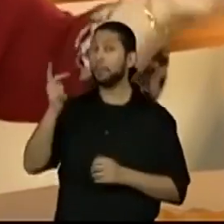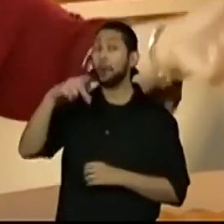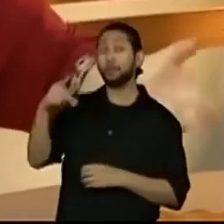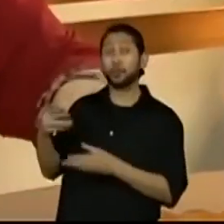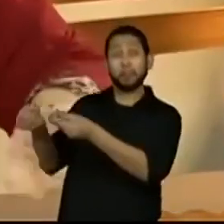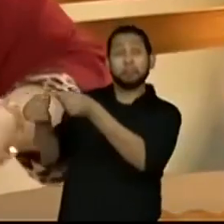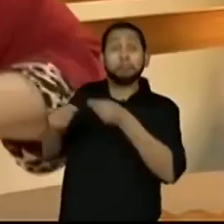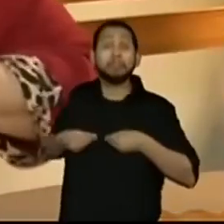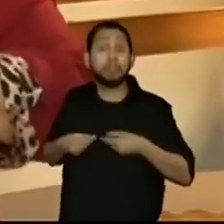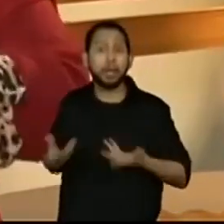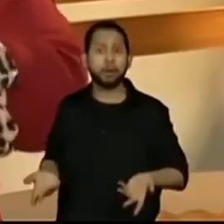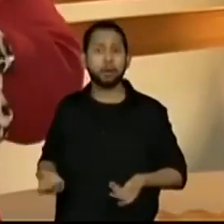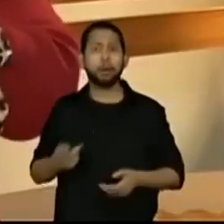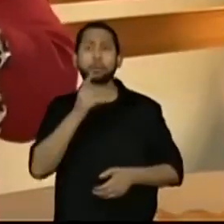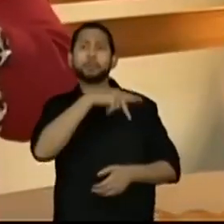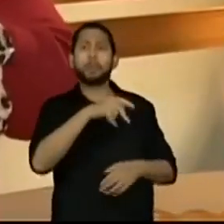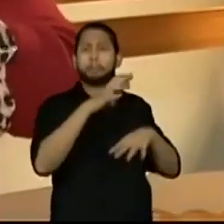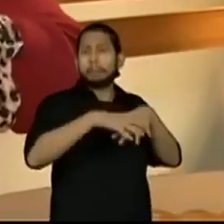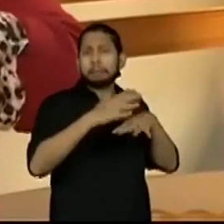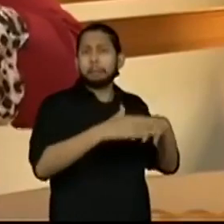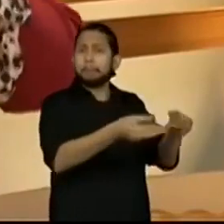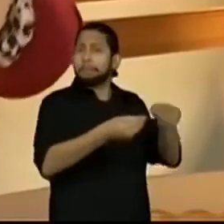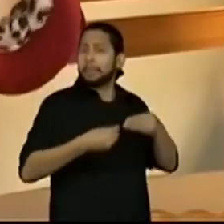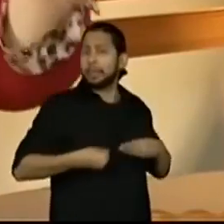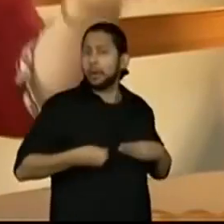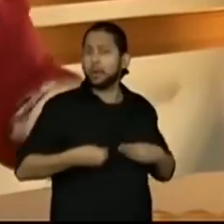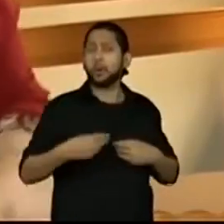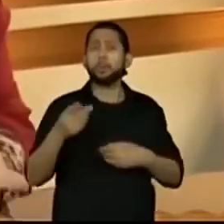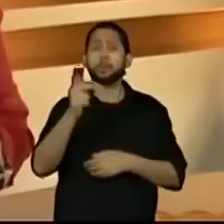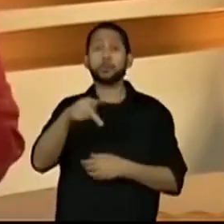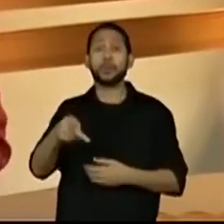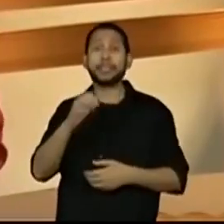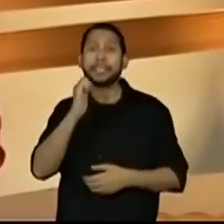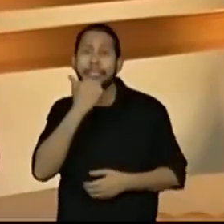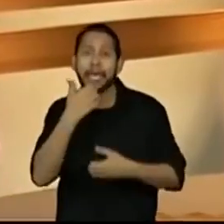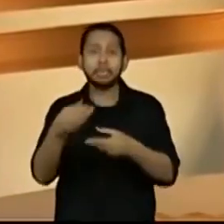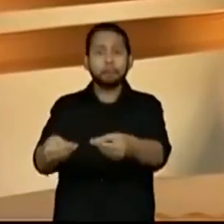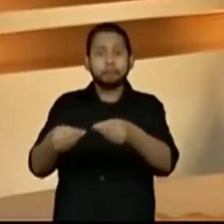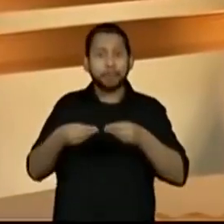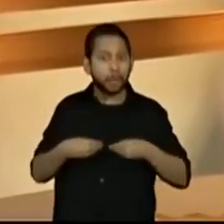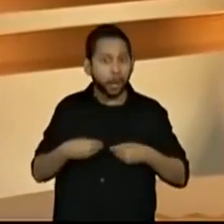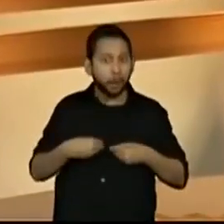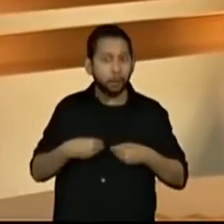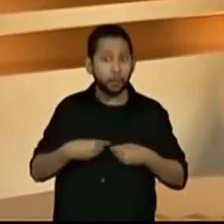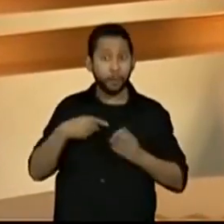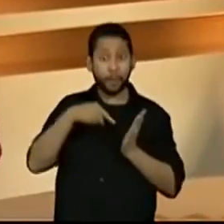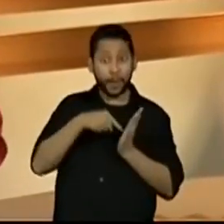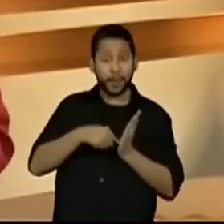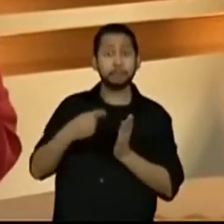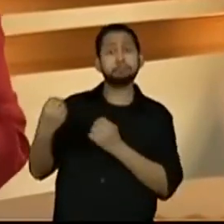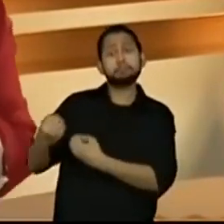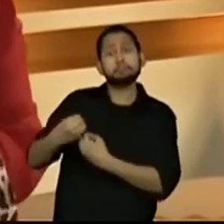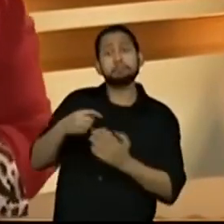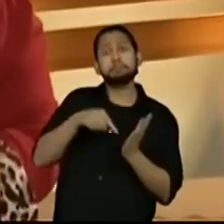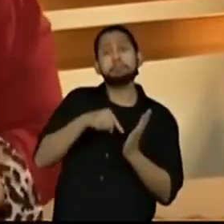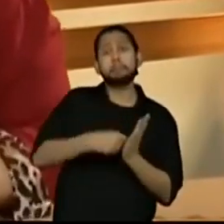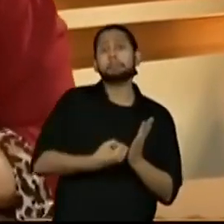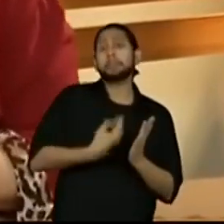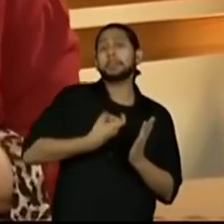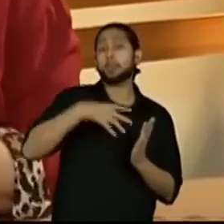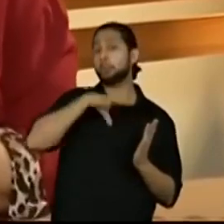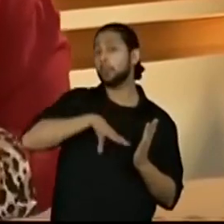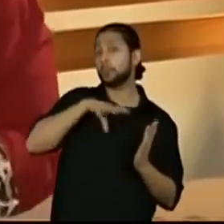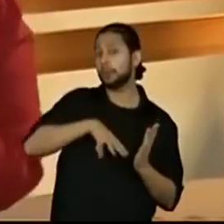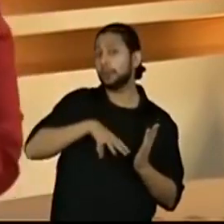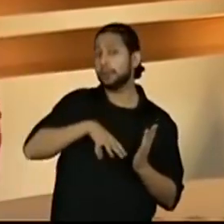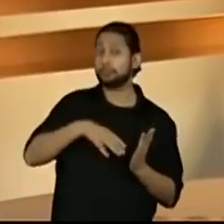de matemática, de ciências, se foi um texto de língua portuguesa, todo ele tem um objetivo. Nesse